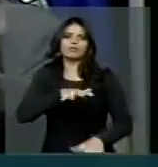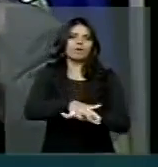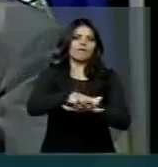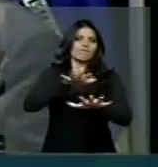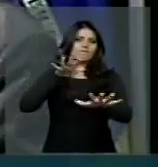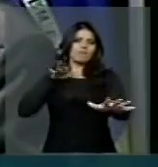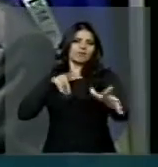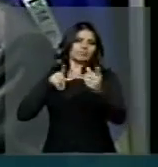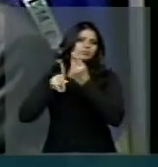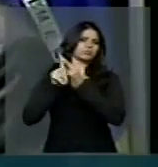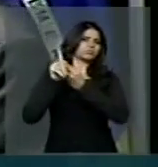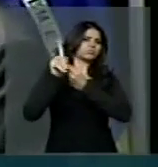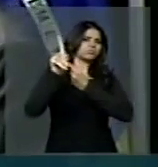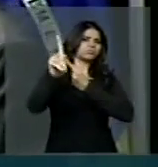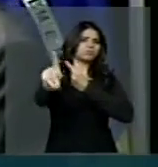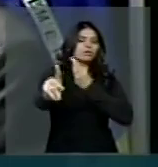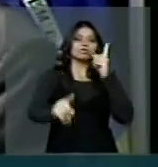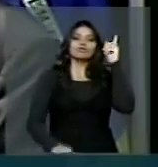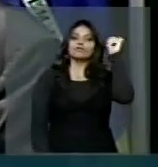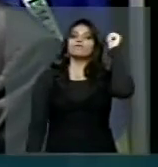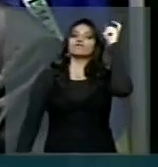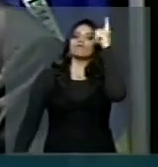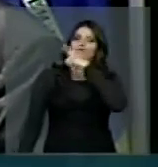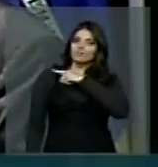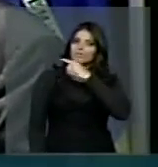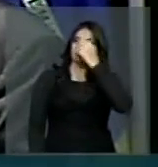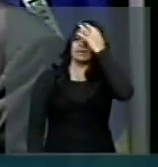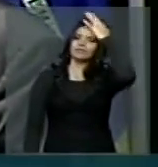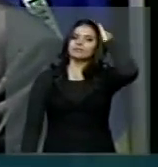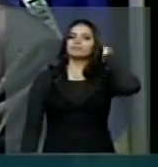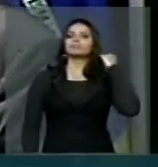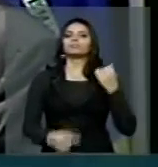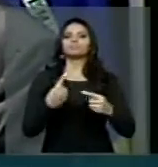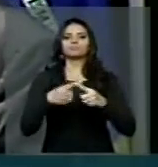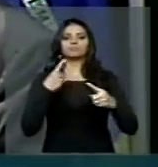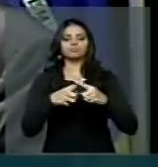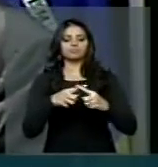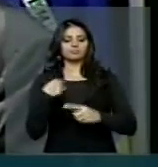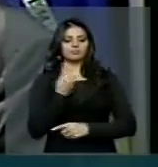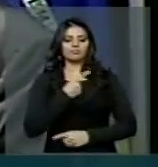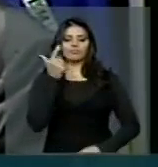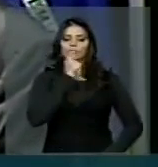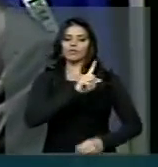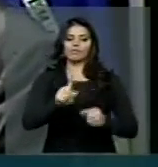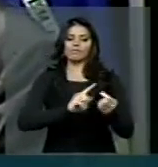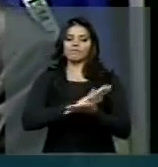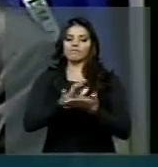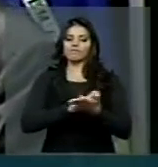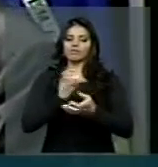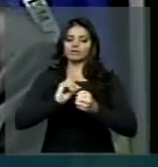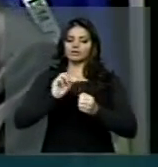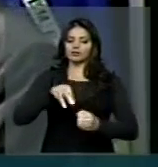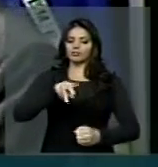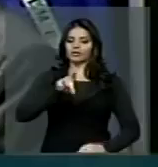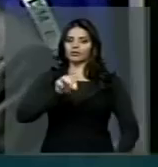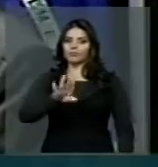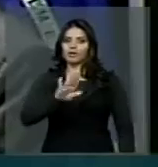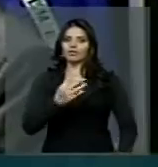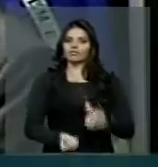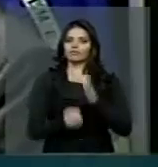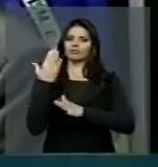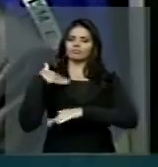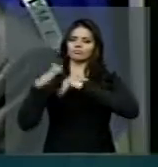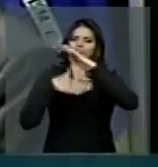da distância, da dificuldade em fazermos com que o MDB